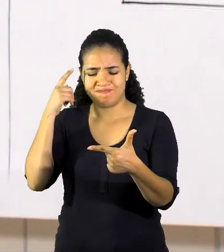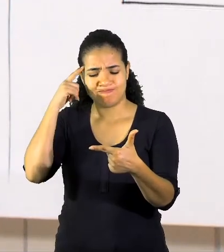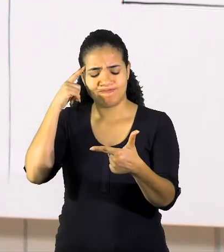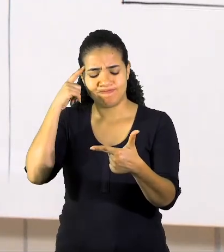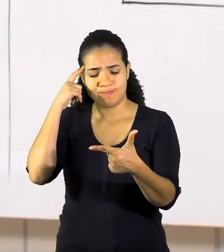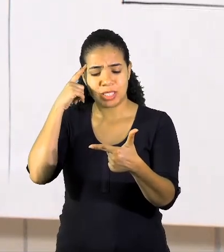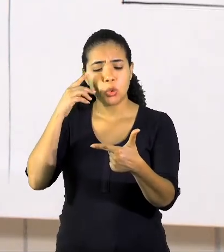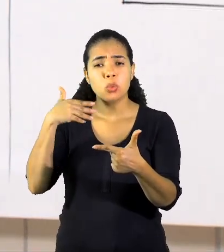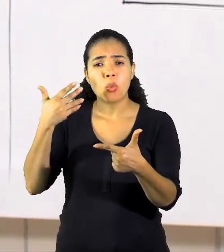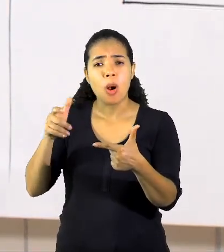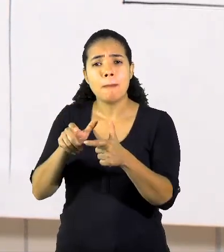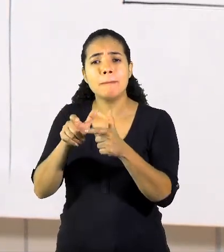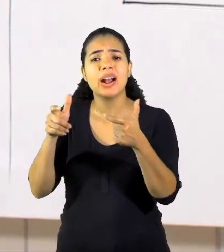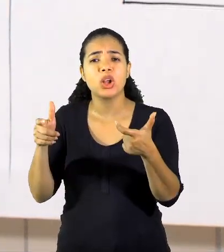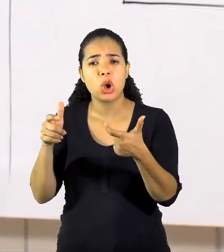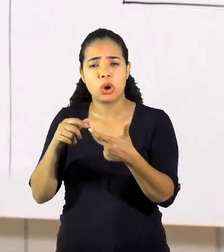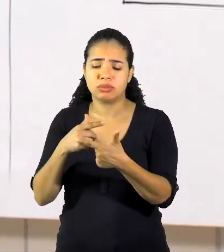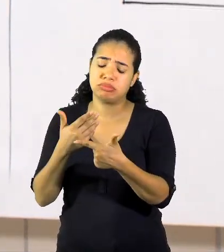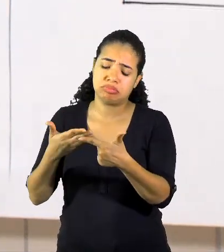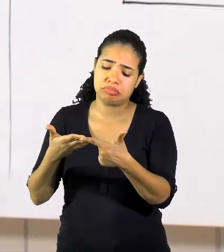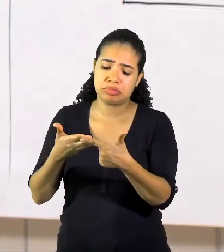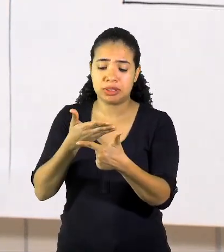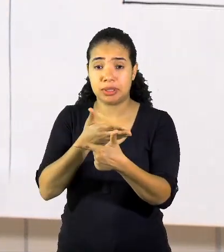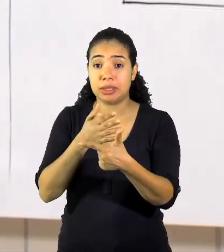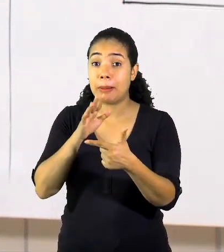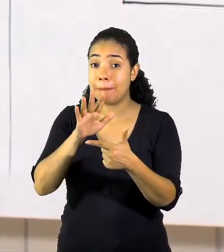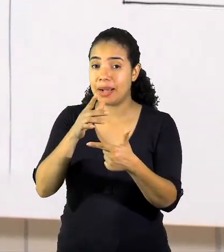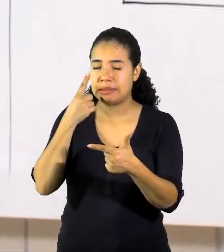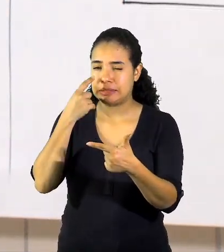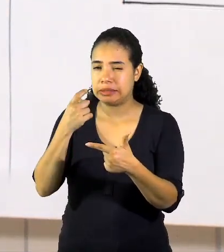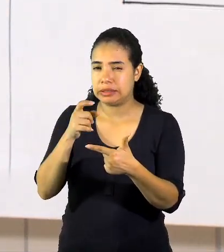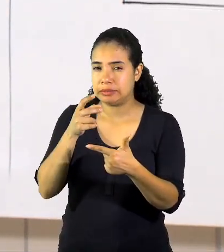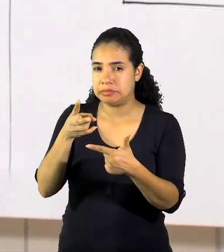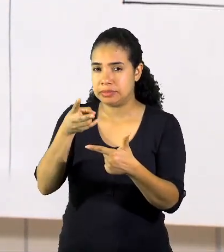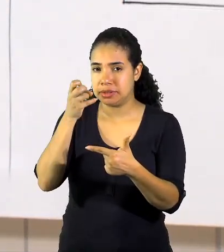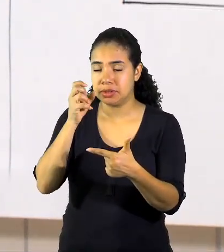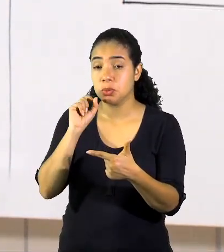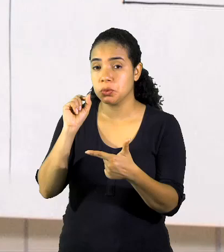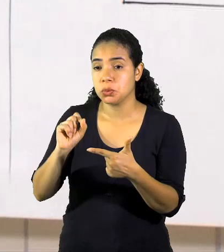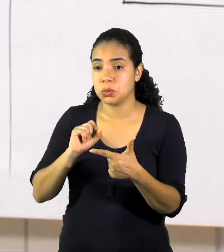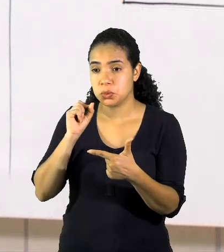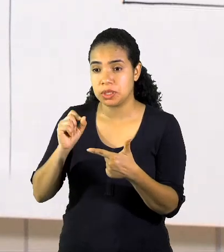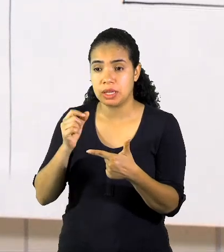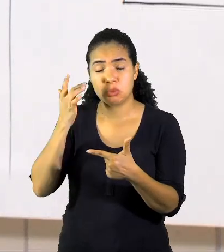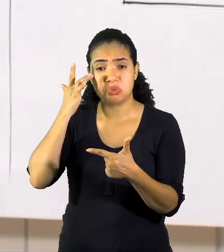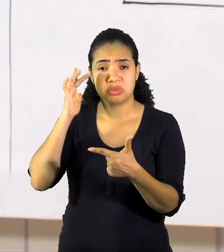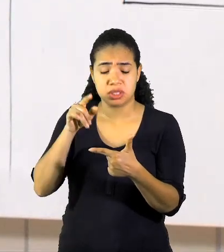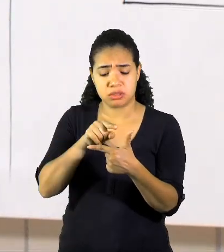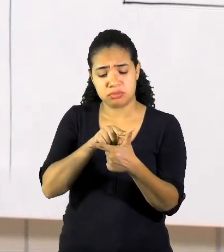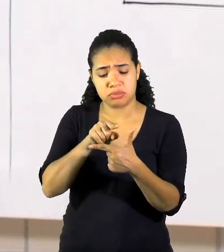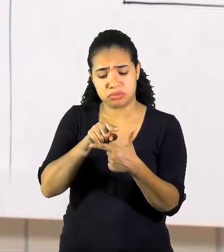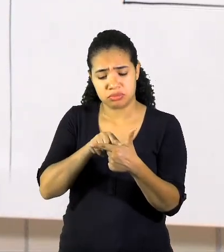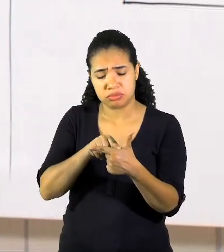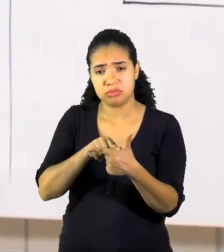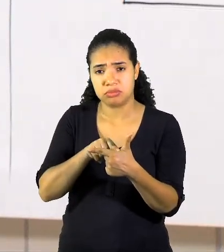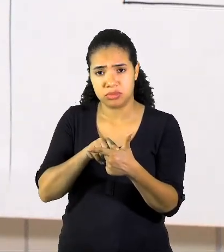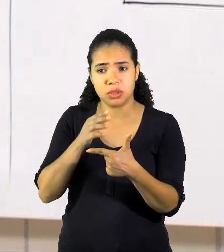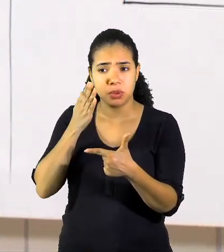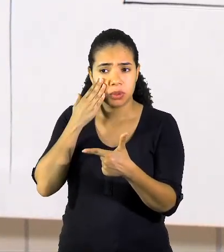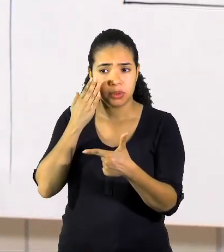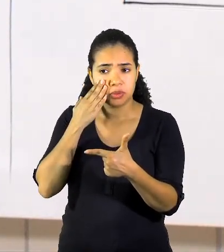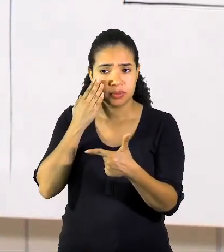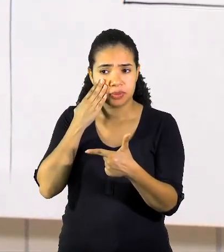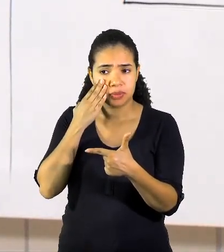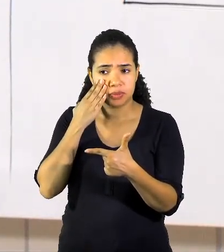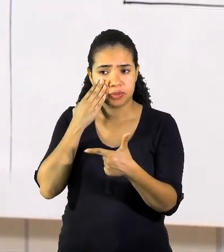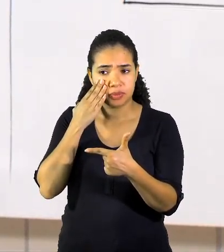Mas daí que vem uma sacada muito interessante, que é o quê? Eu não sei qual é o meu ângulo reto. O